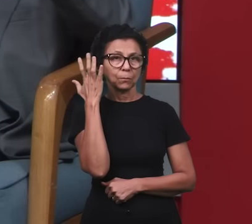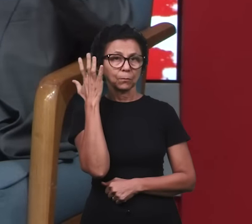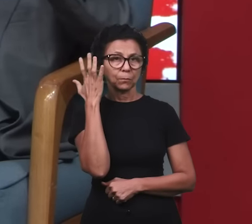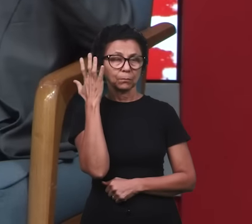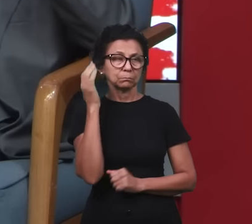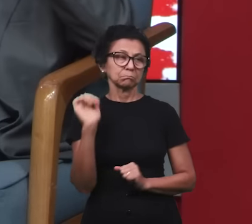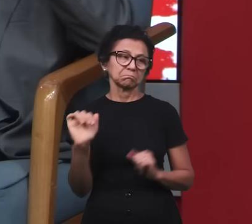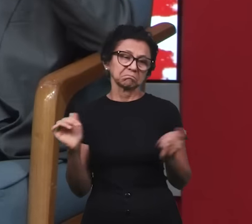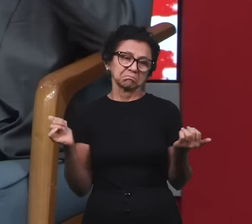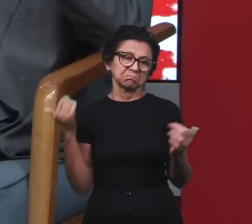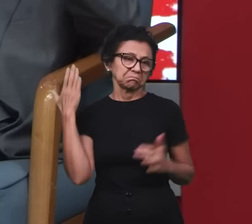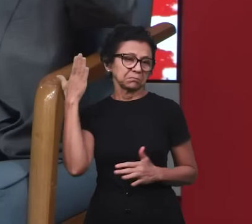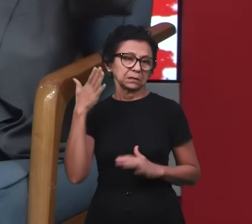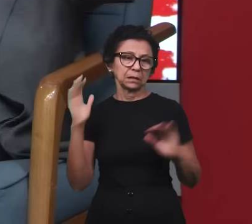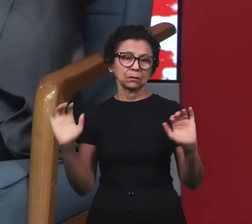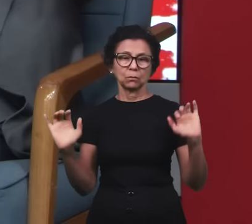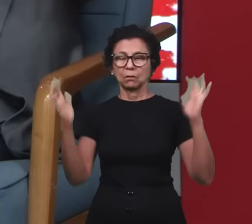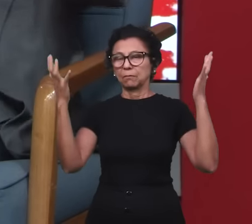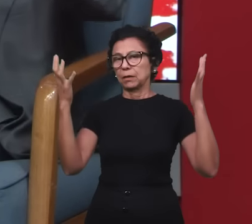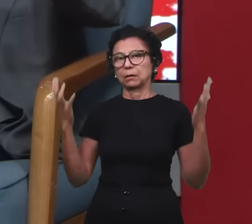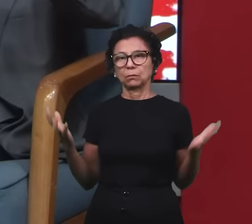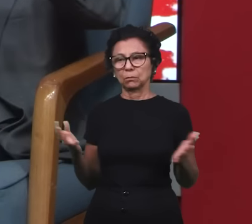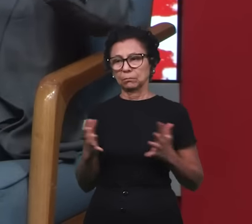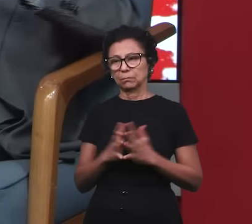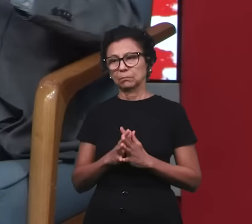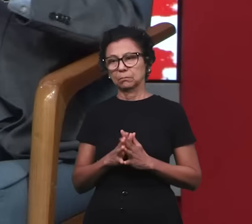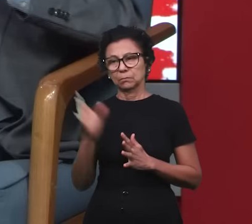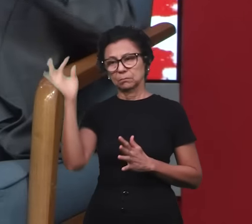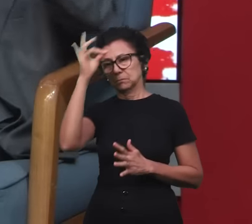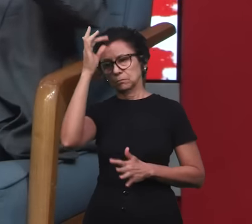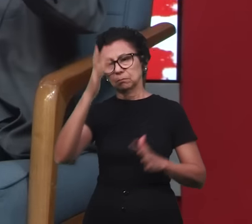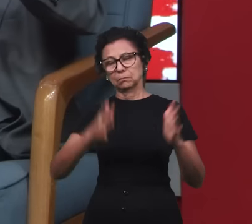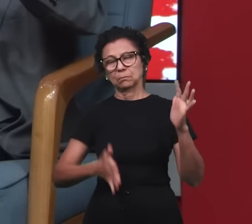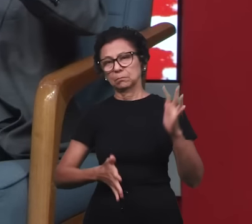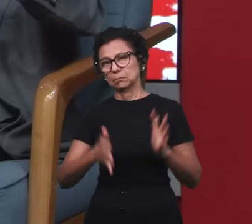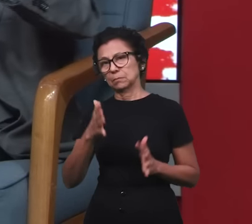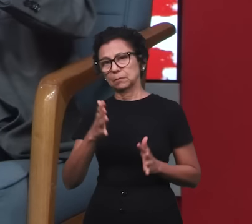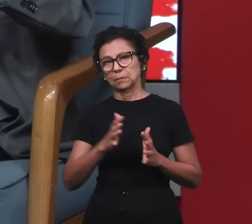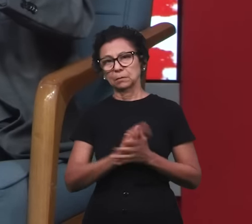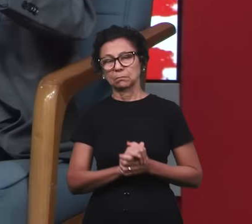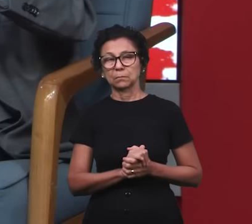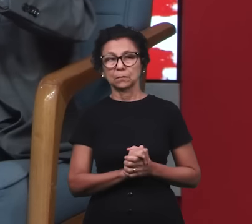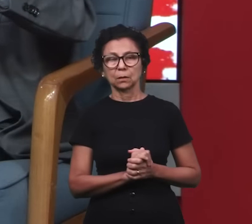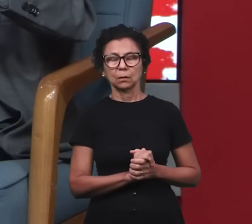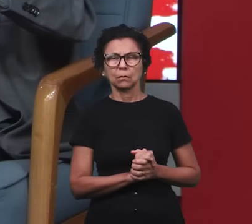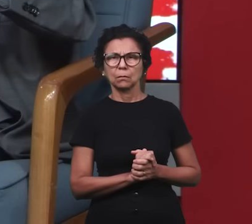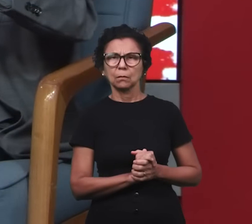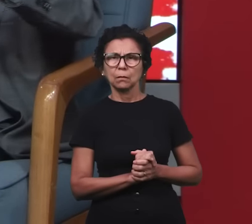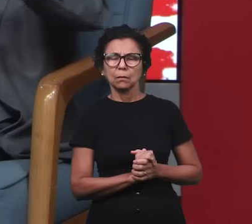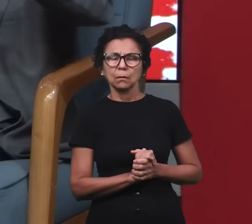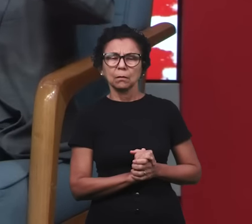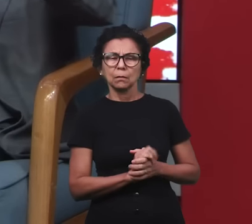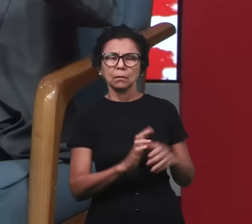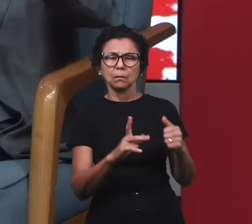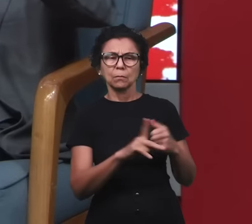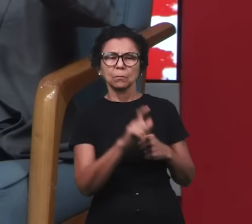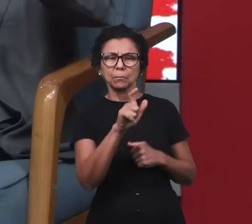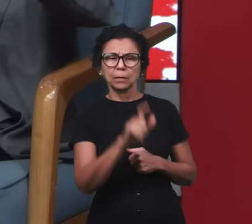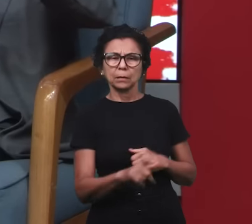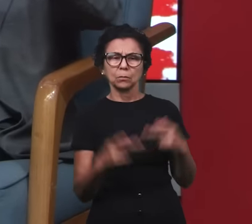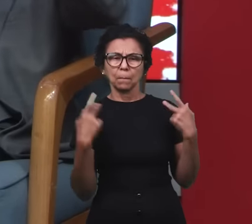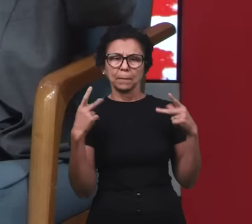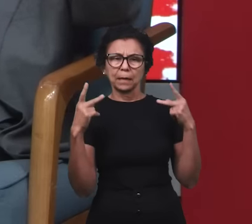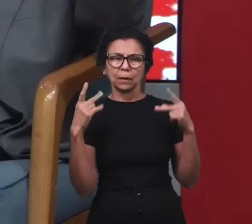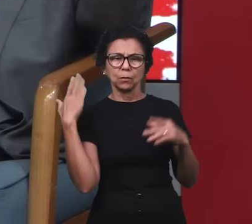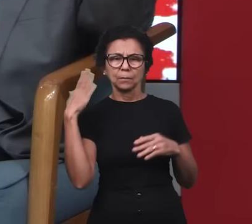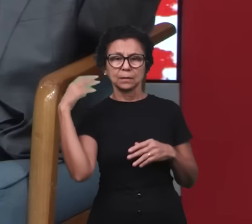no evento. Aconteceu, o Espírito Santo foi derramado. Ele entrega uma palavra revelada. O que está acontecendo